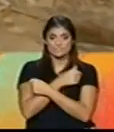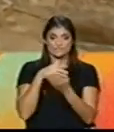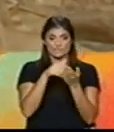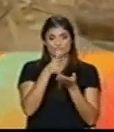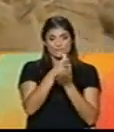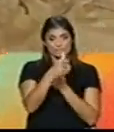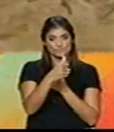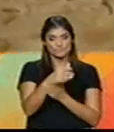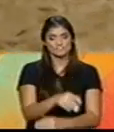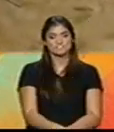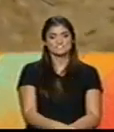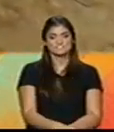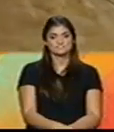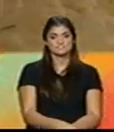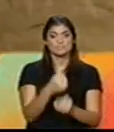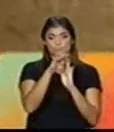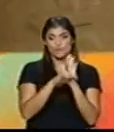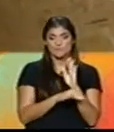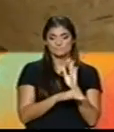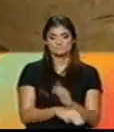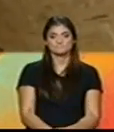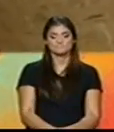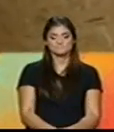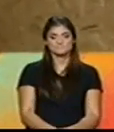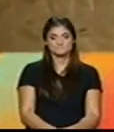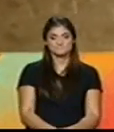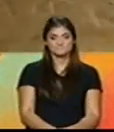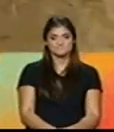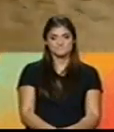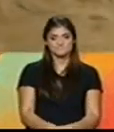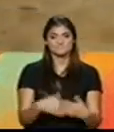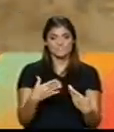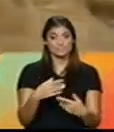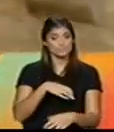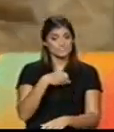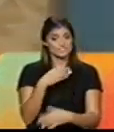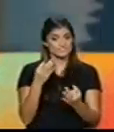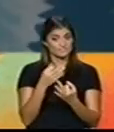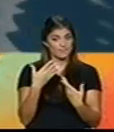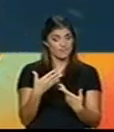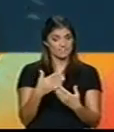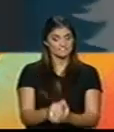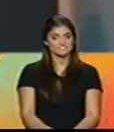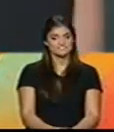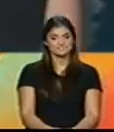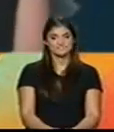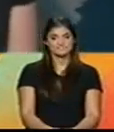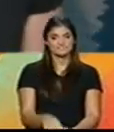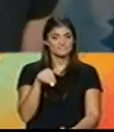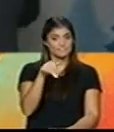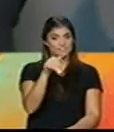continuar no lançamento do machado. Bom programa aí. Vamos embora. Jonathan, é agora. Eu estou a sentir, é que é agora. Estou a sentir. Ele está a sentir. Vamos